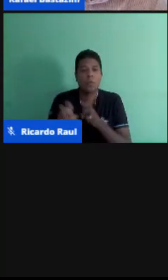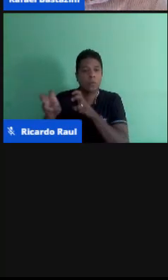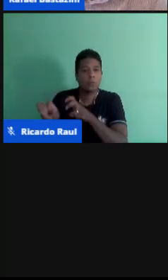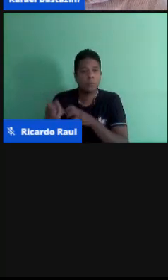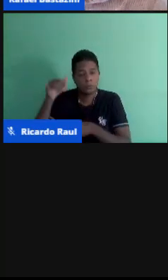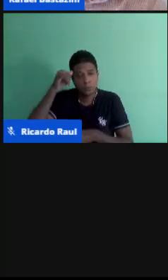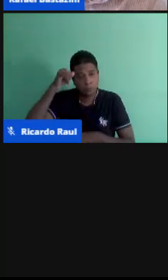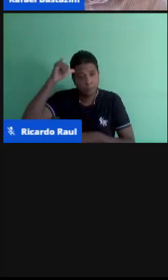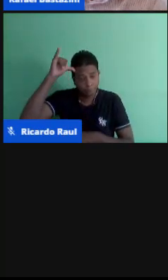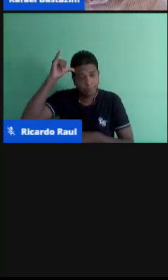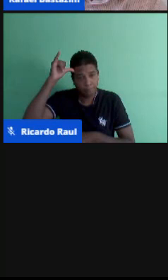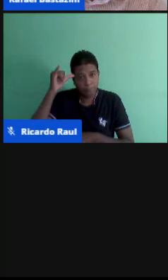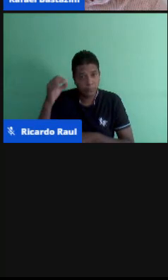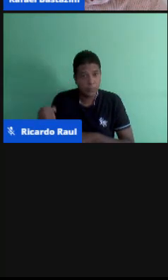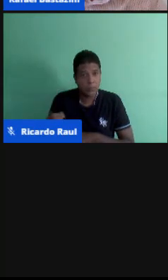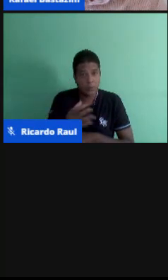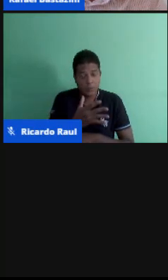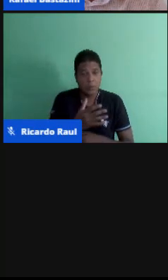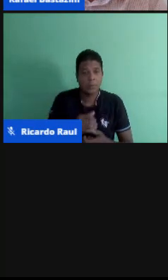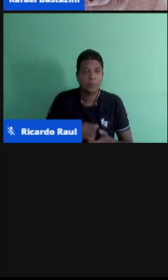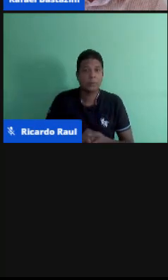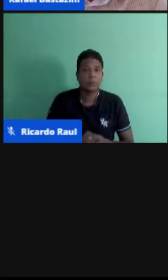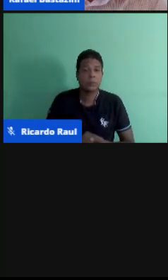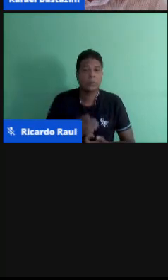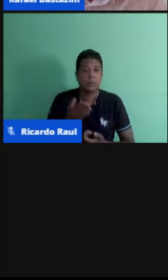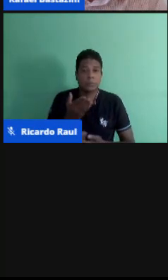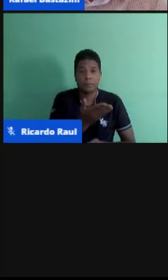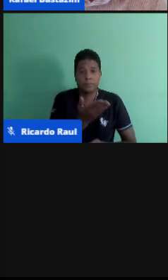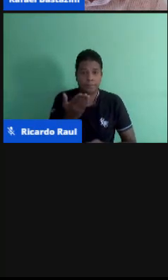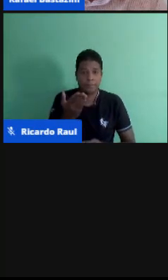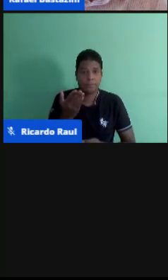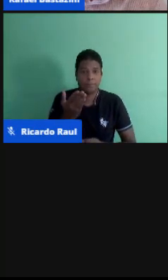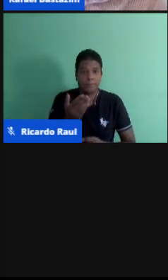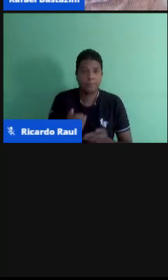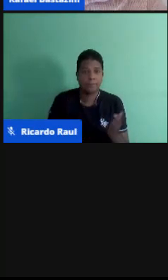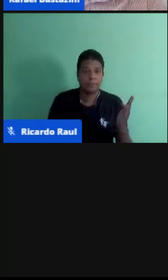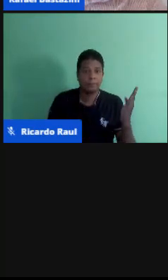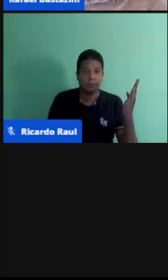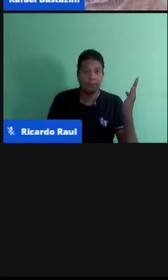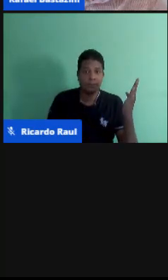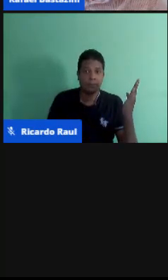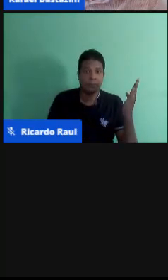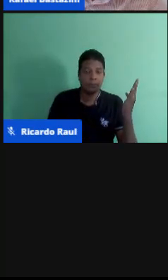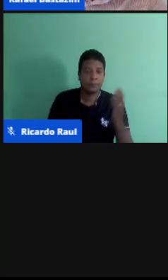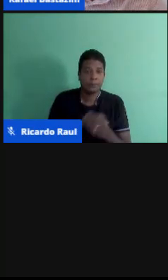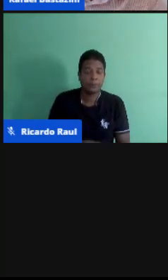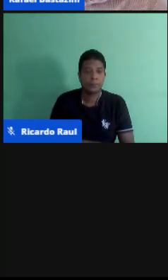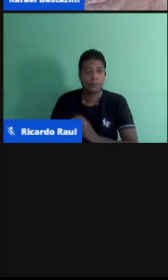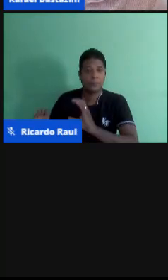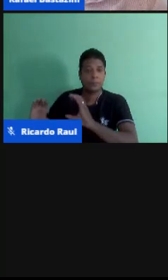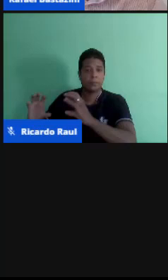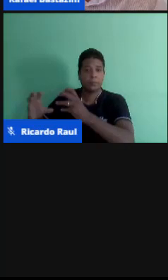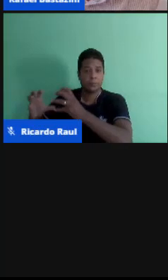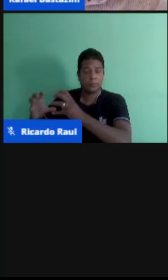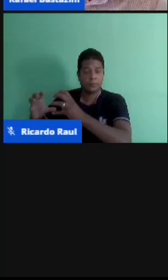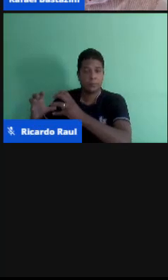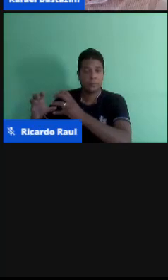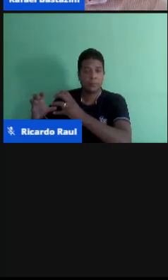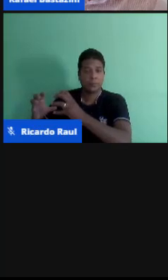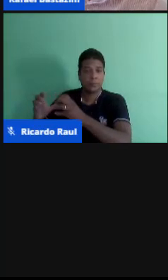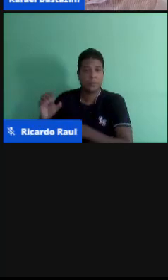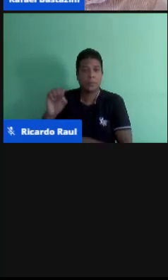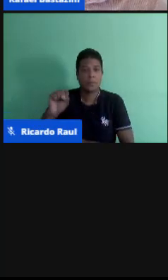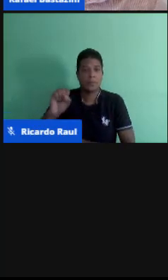agricultura modernizada voltada para o exterior. No caso, a imagem à esquerda, as colheitadeiras numa plantação de soja. Por